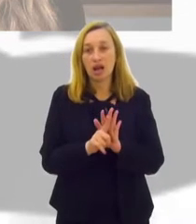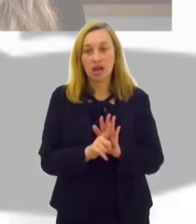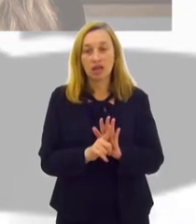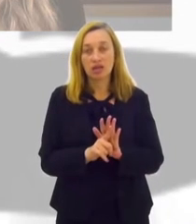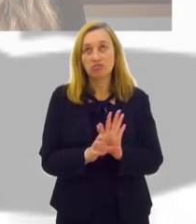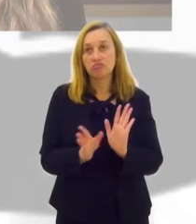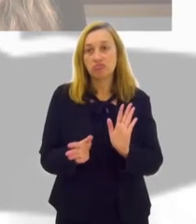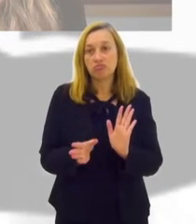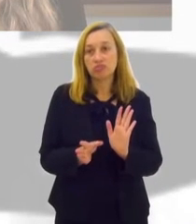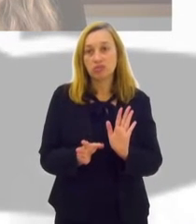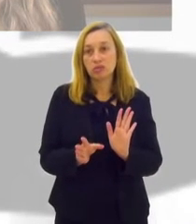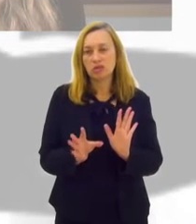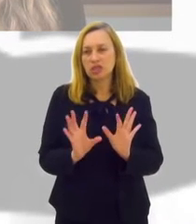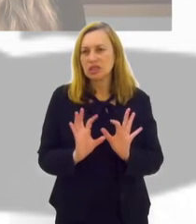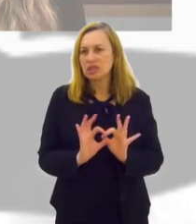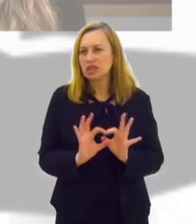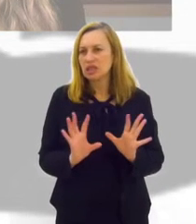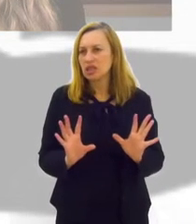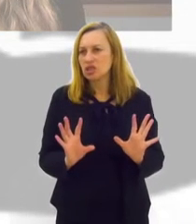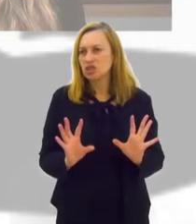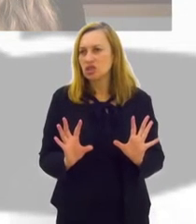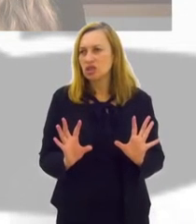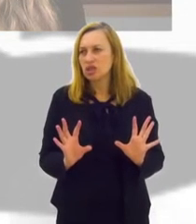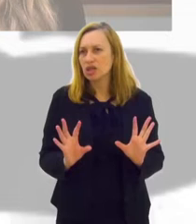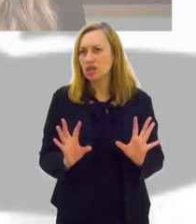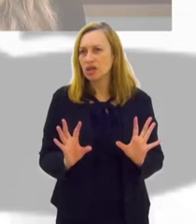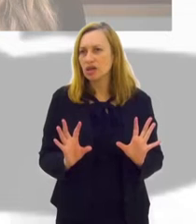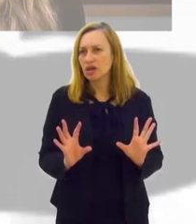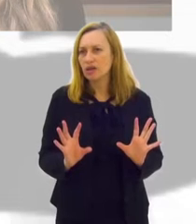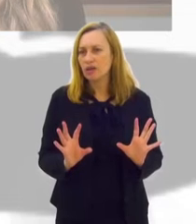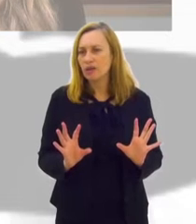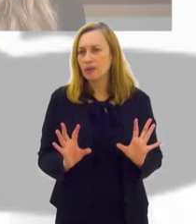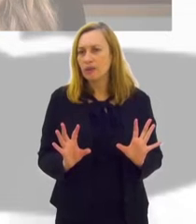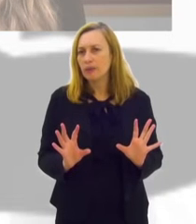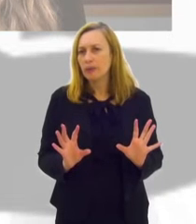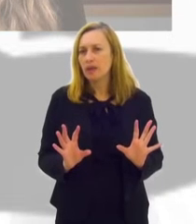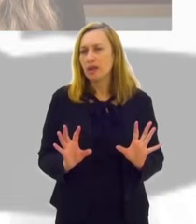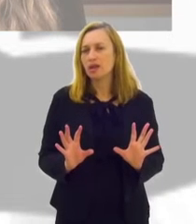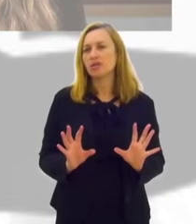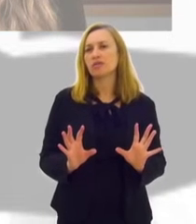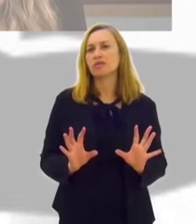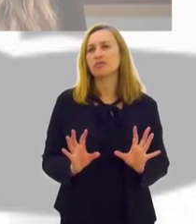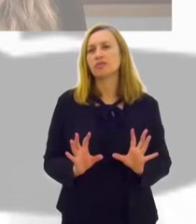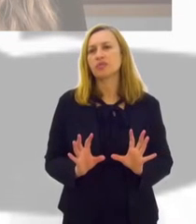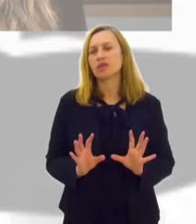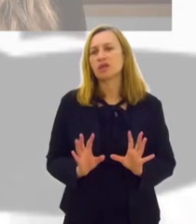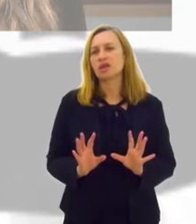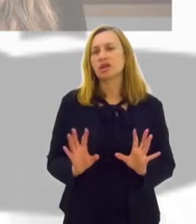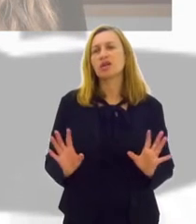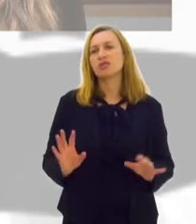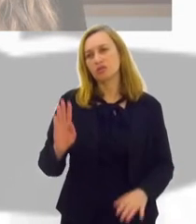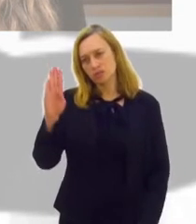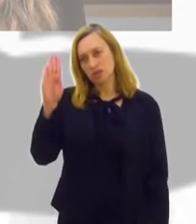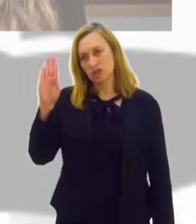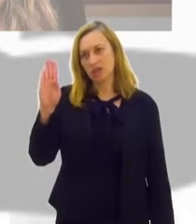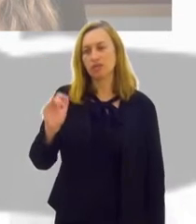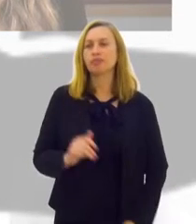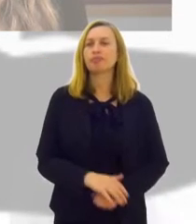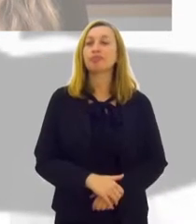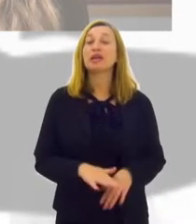legislação deixa isso totalmente a cargo, né, a critério do